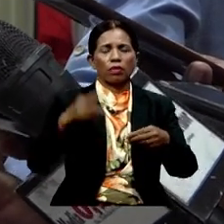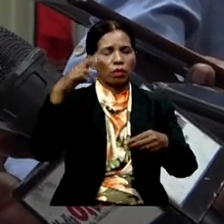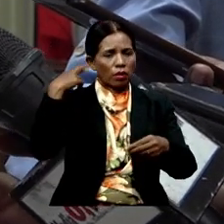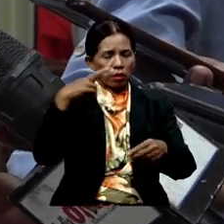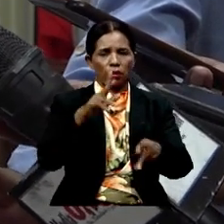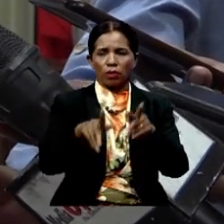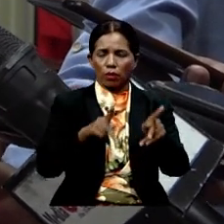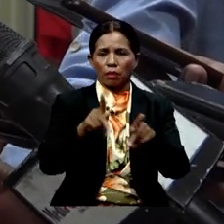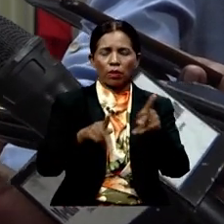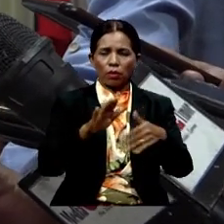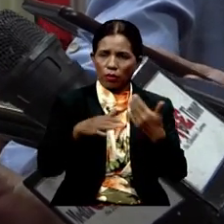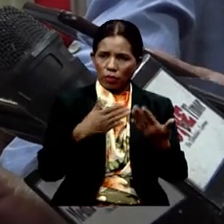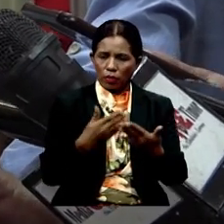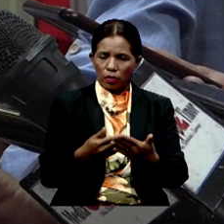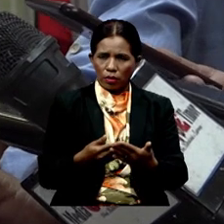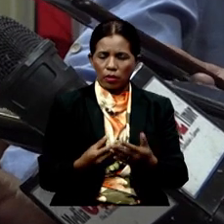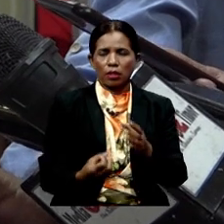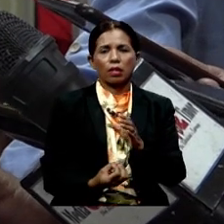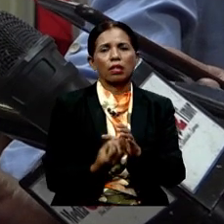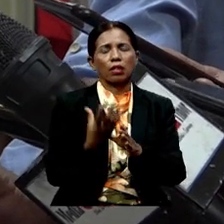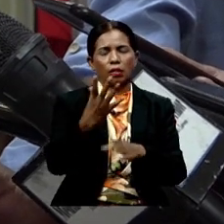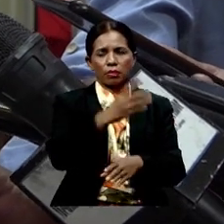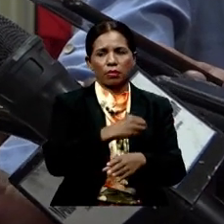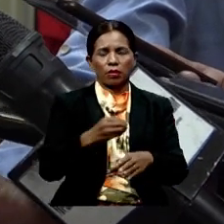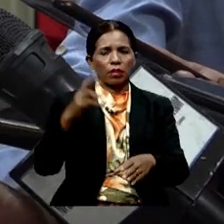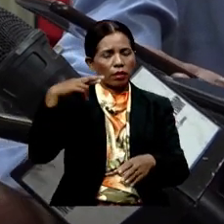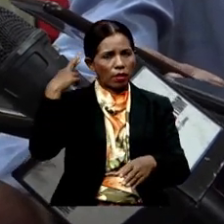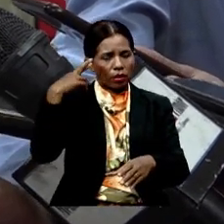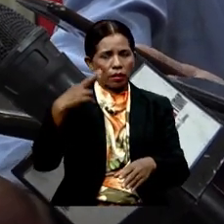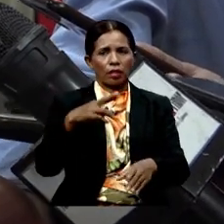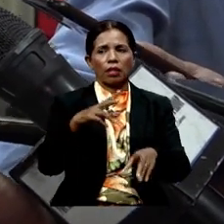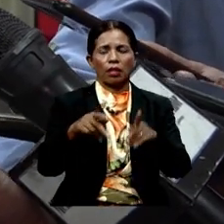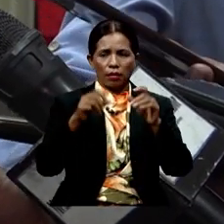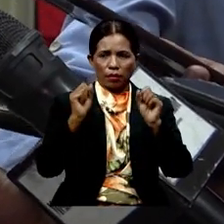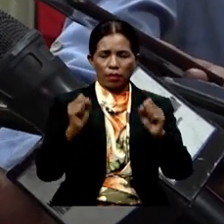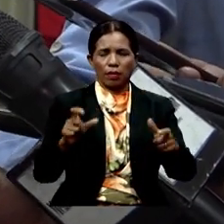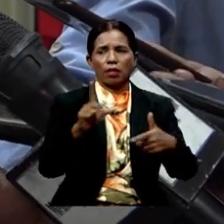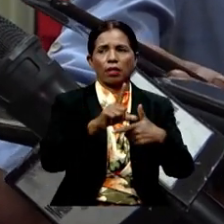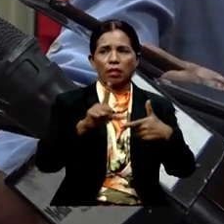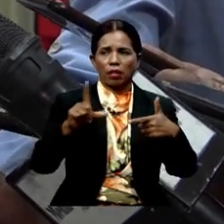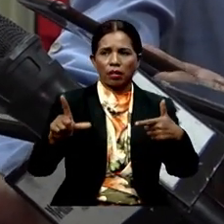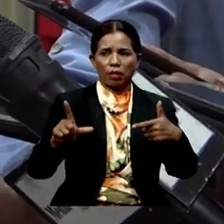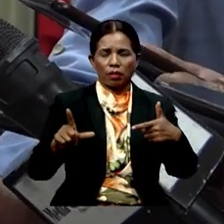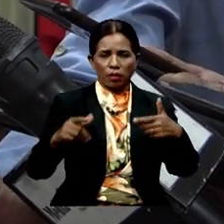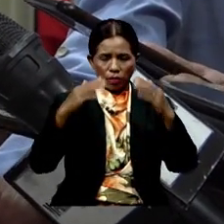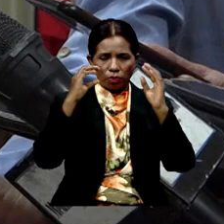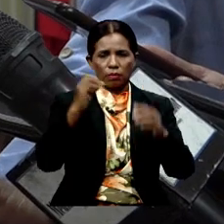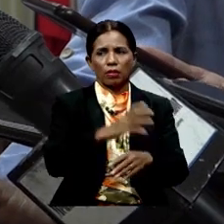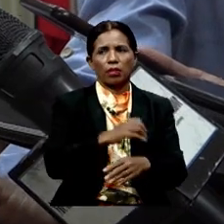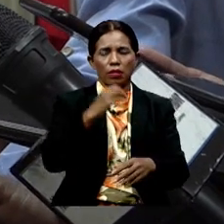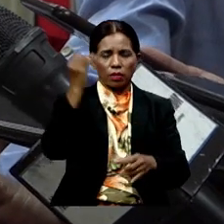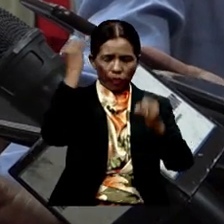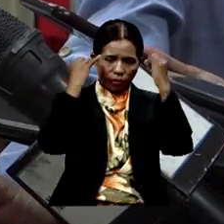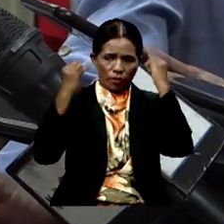nomos hamoris cria tam, rádio comunidade, também nia rádio comunidade, mas a linha frente para informação para